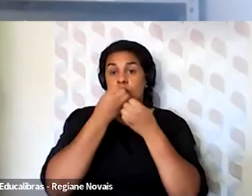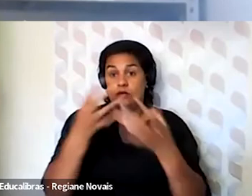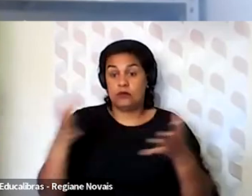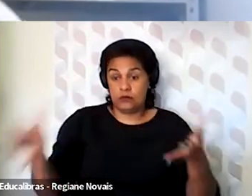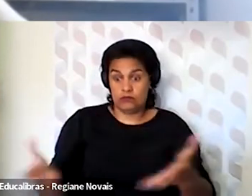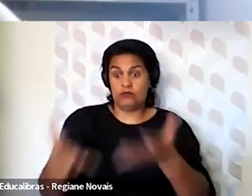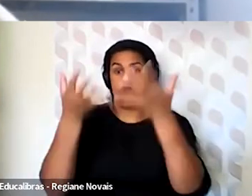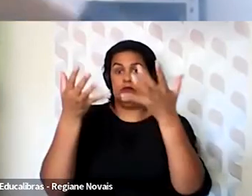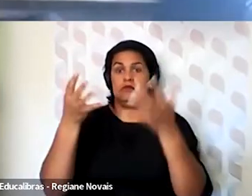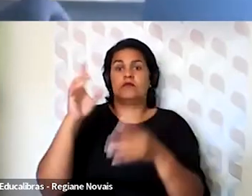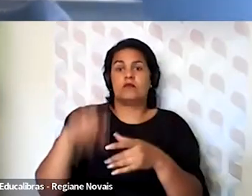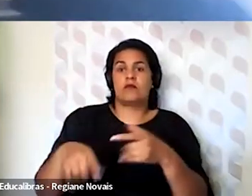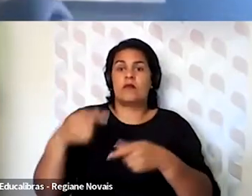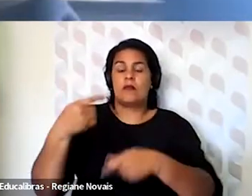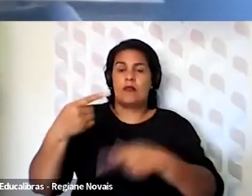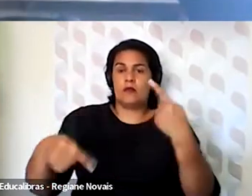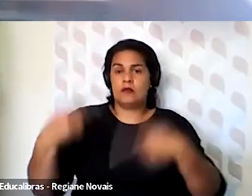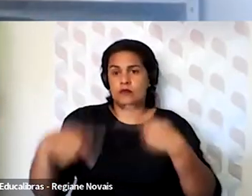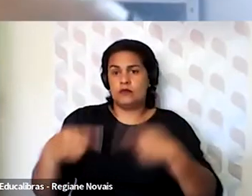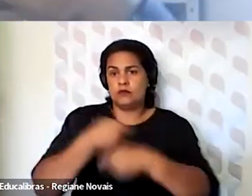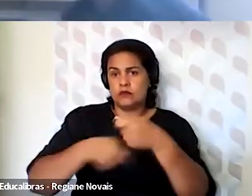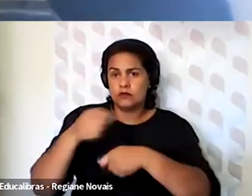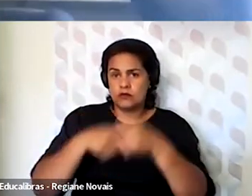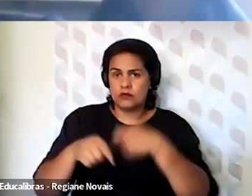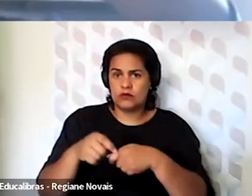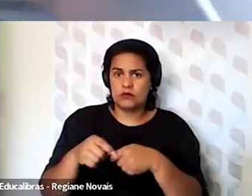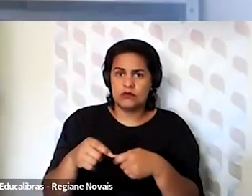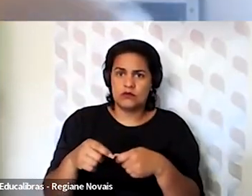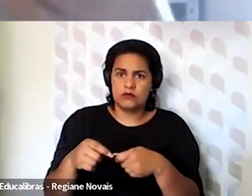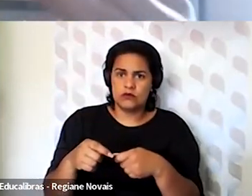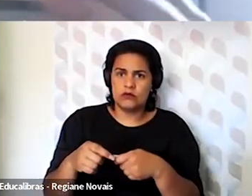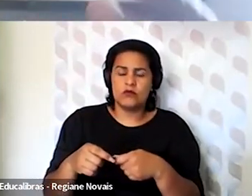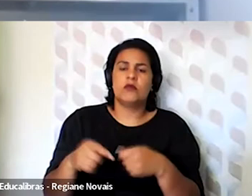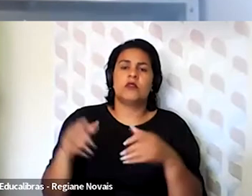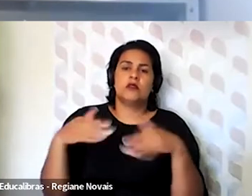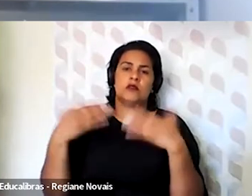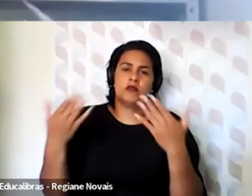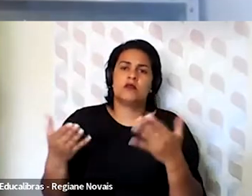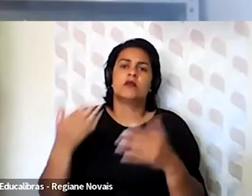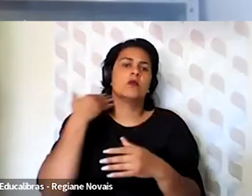estava vivendo o boom das commodities e, portanto, os bancos estavam